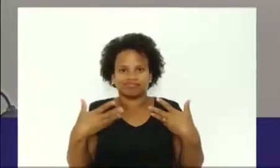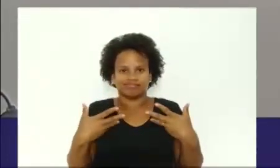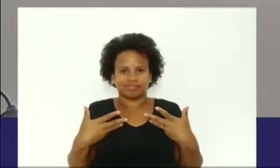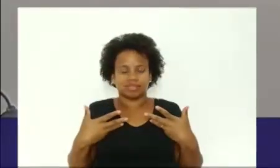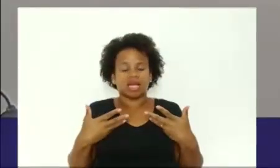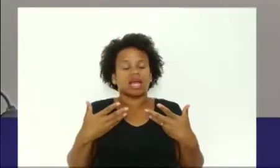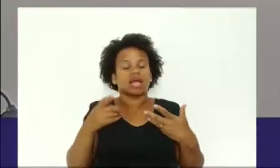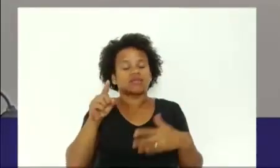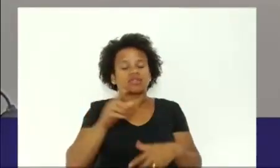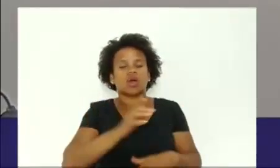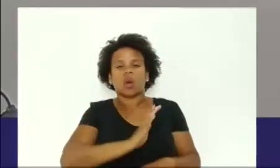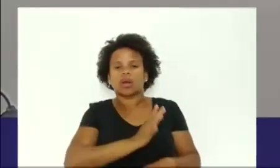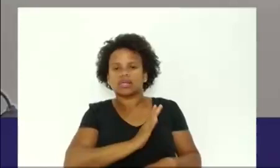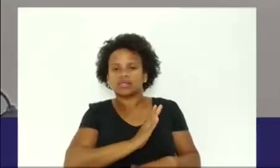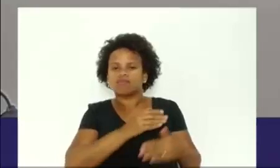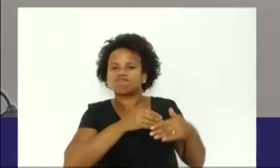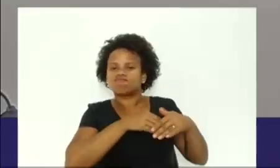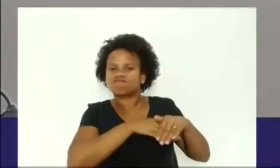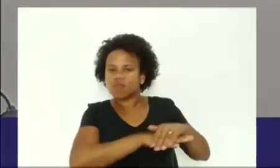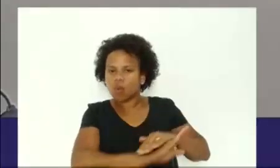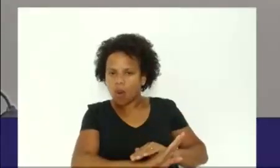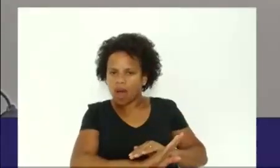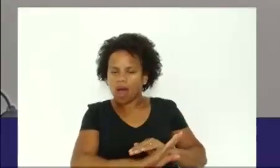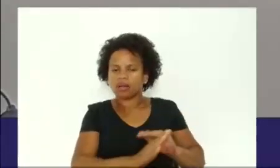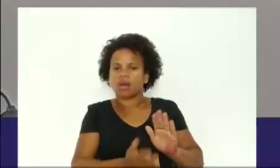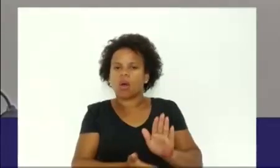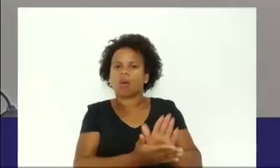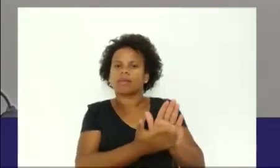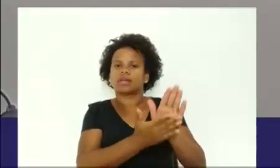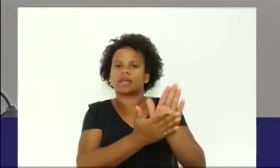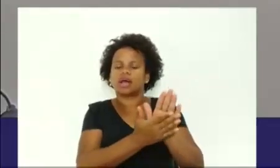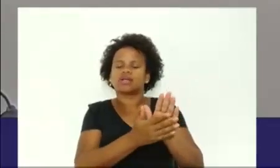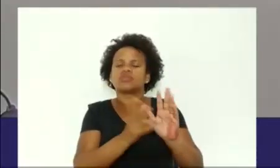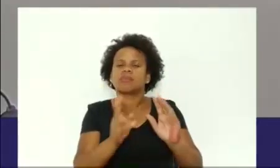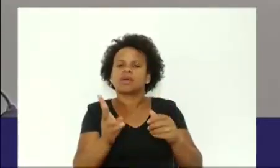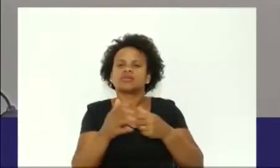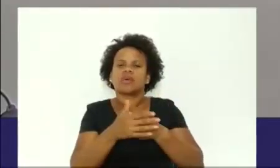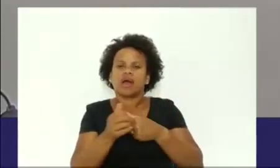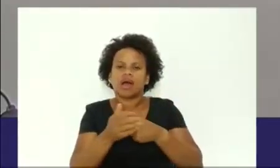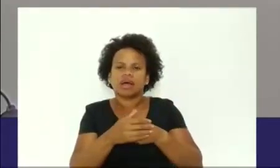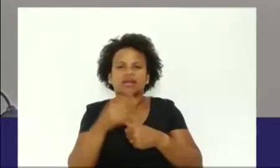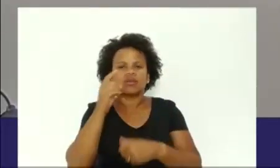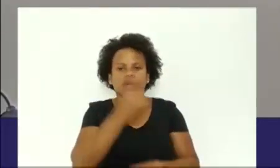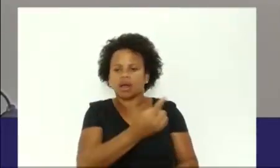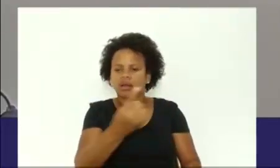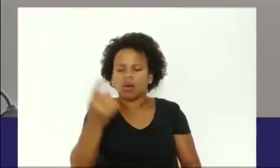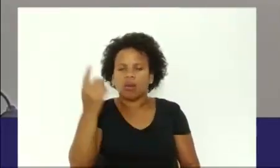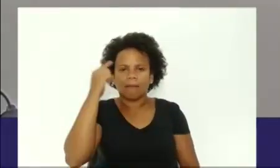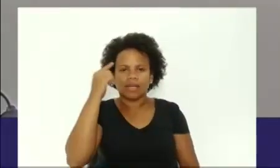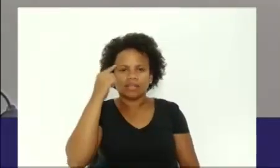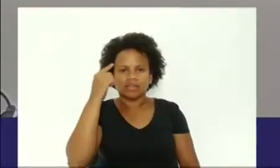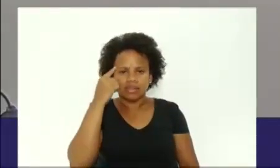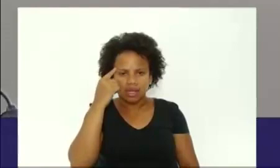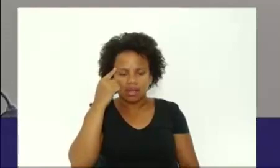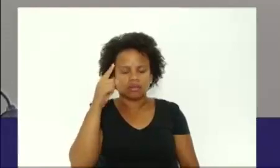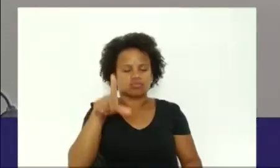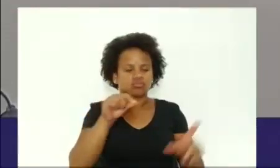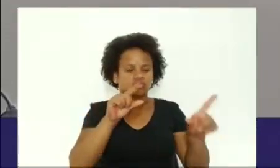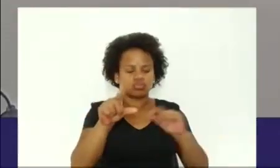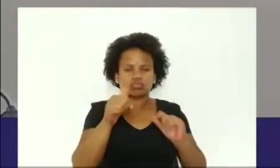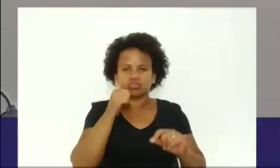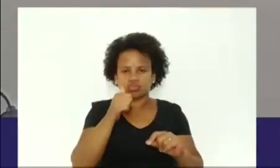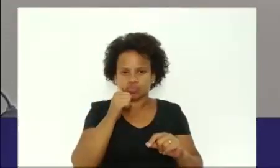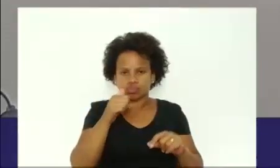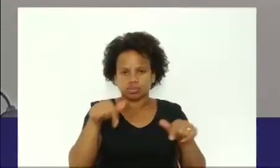vocês essa homenagem com o mesmo carinho que vocês todas foram pensadas por cada um de nós vereadores.